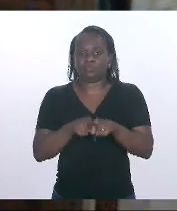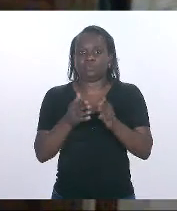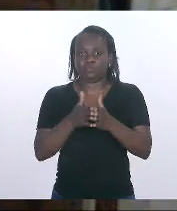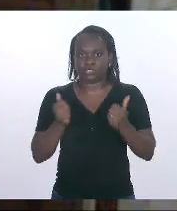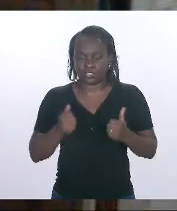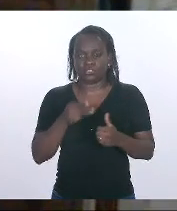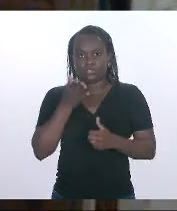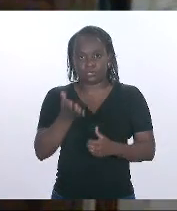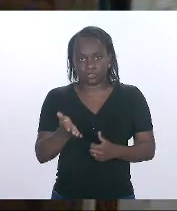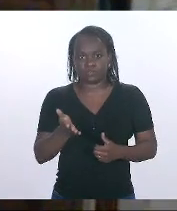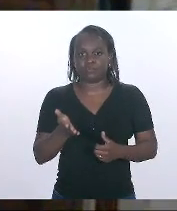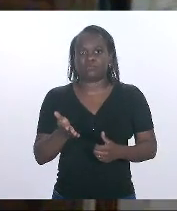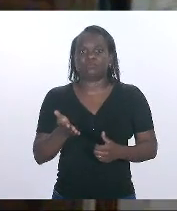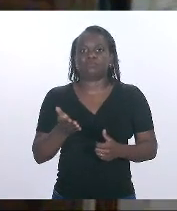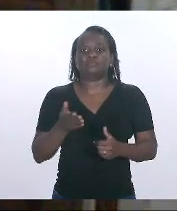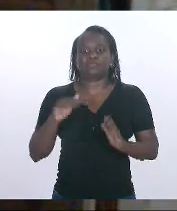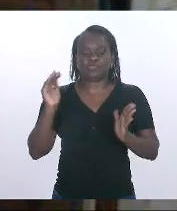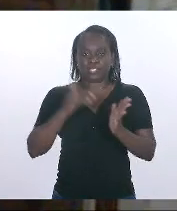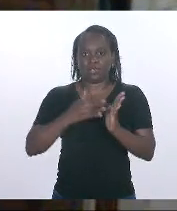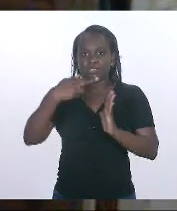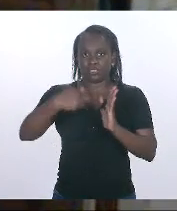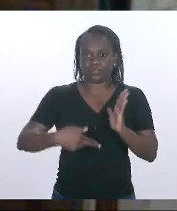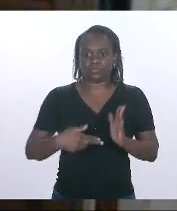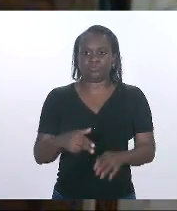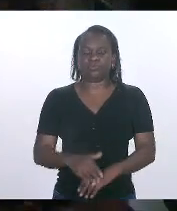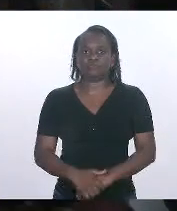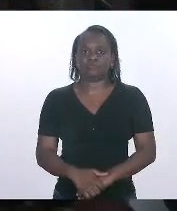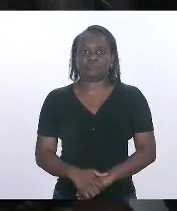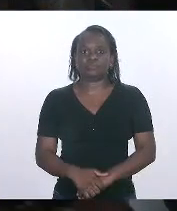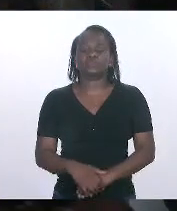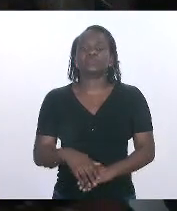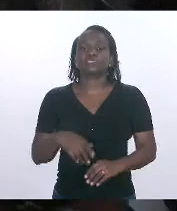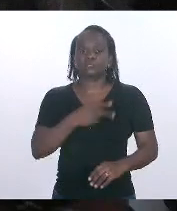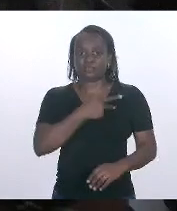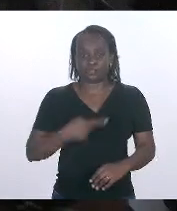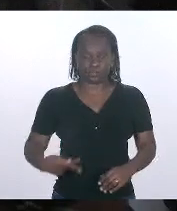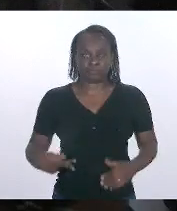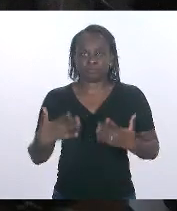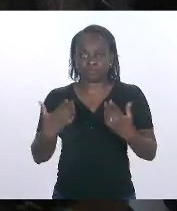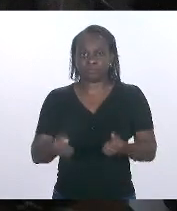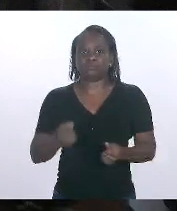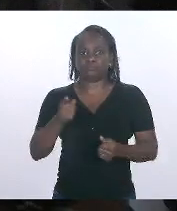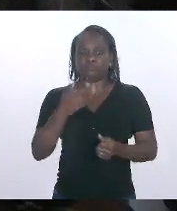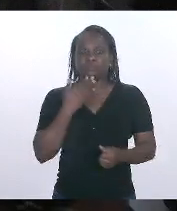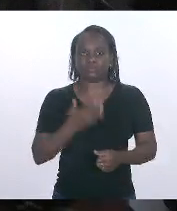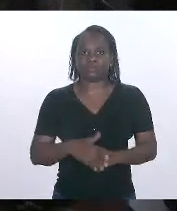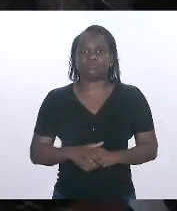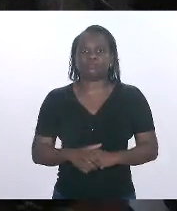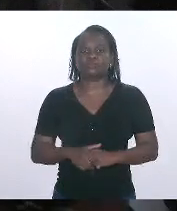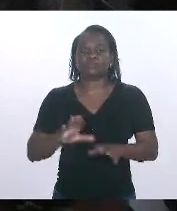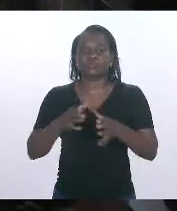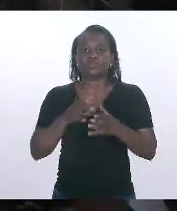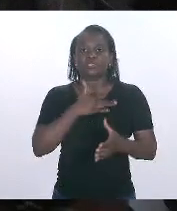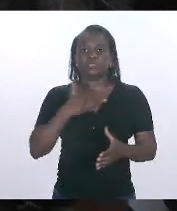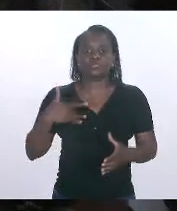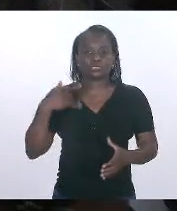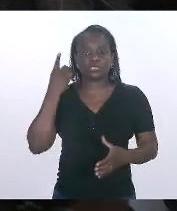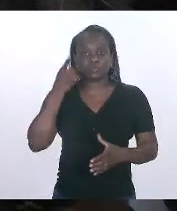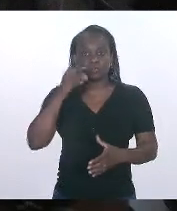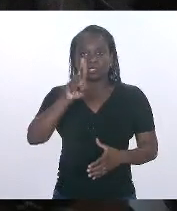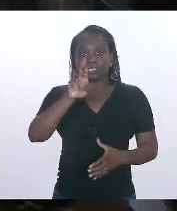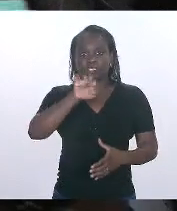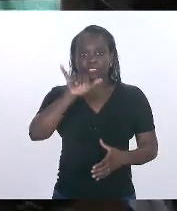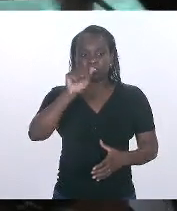Vossa Excelência forma final de redação. A presidência defere pedido de Vossa Excelência. Pela Comissão de Saúde, deputada